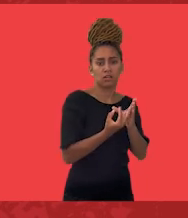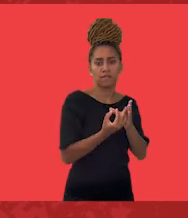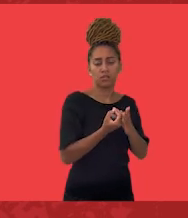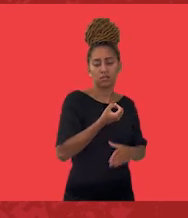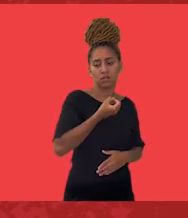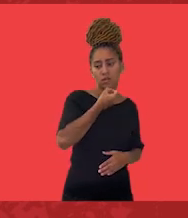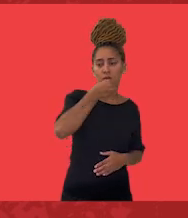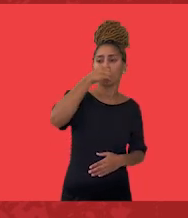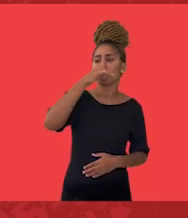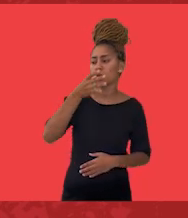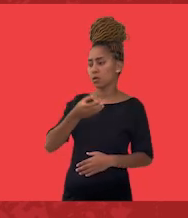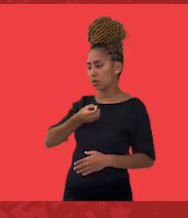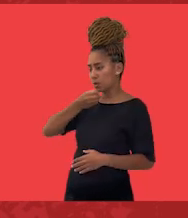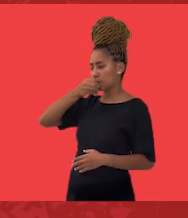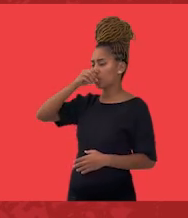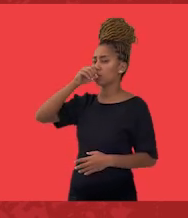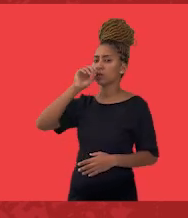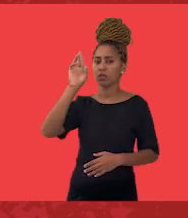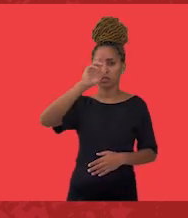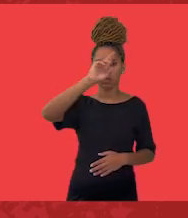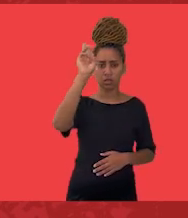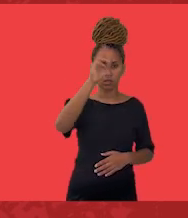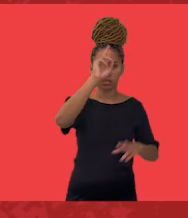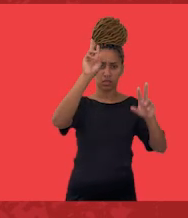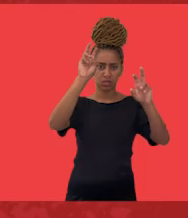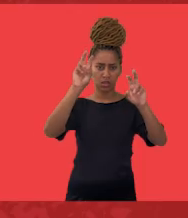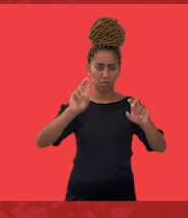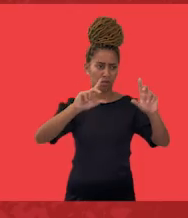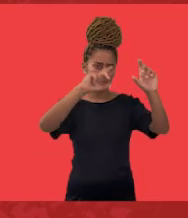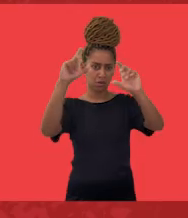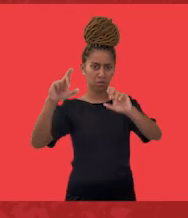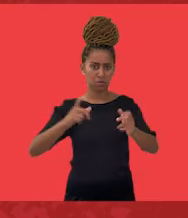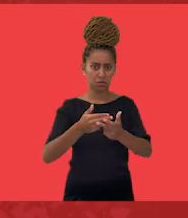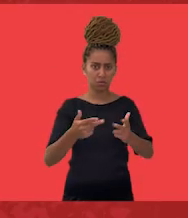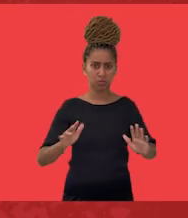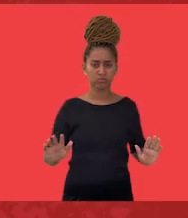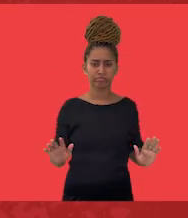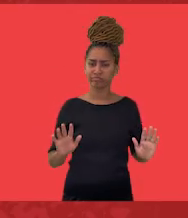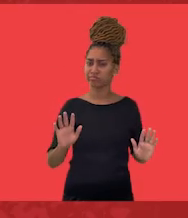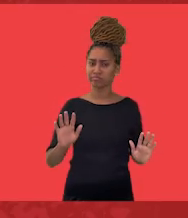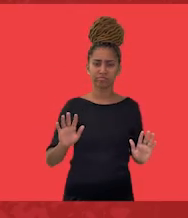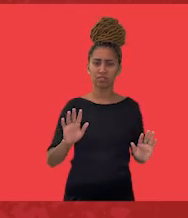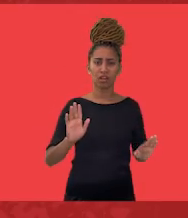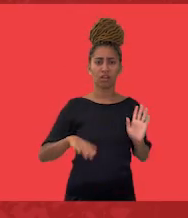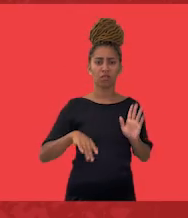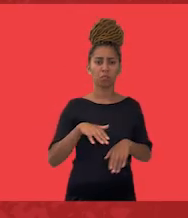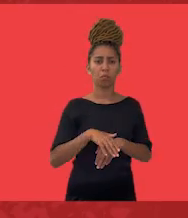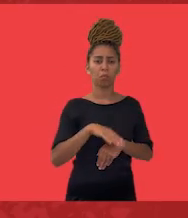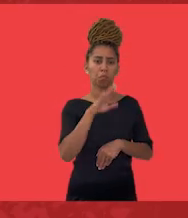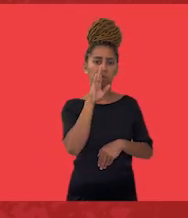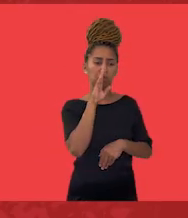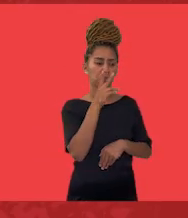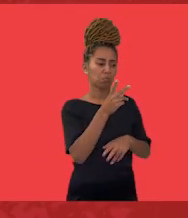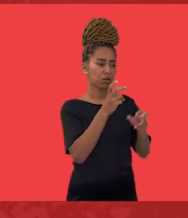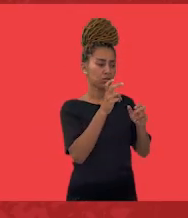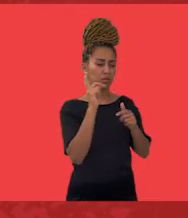também nada revelam de seu destino e da continuidade da obra. Chegamos ao minuto